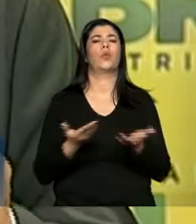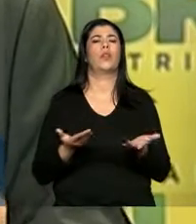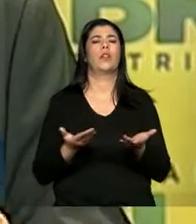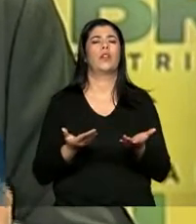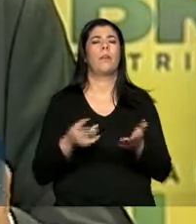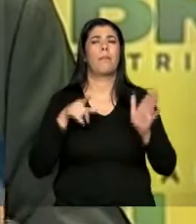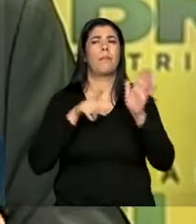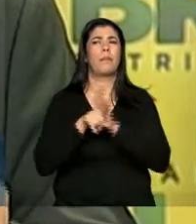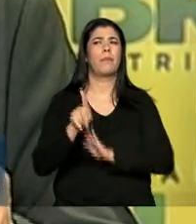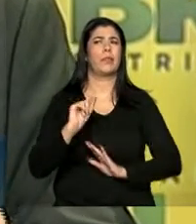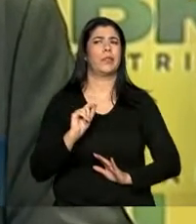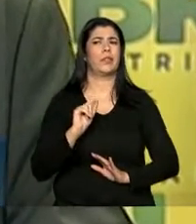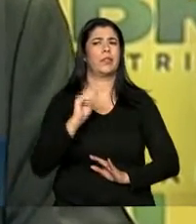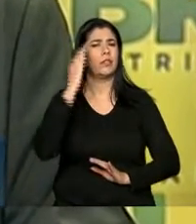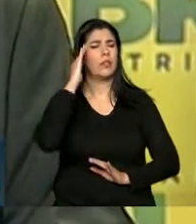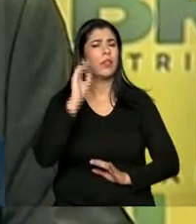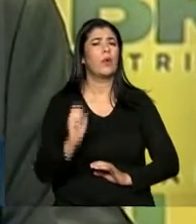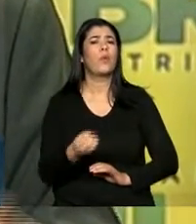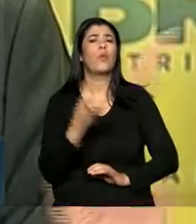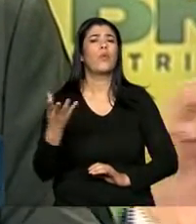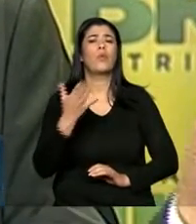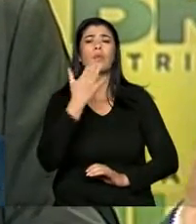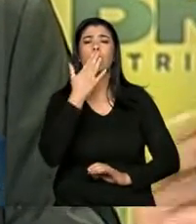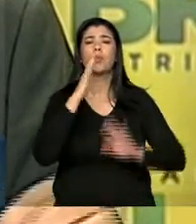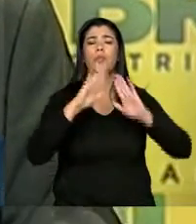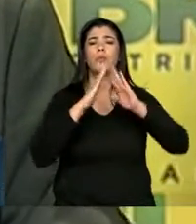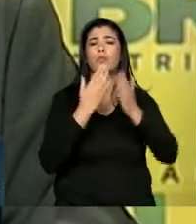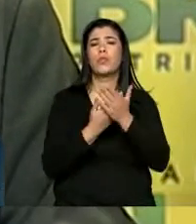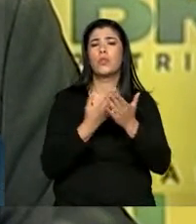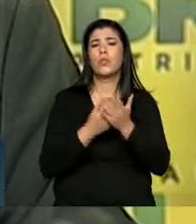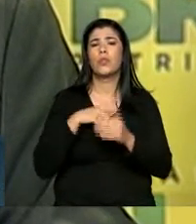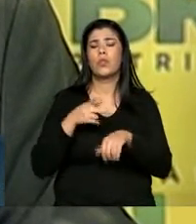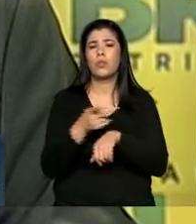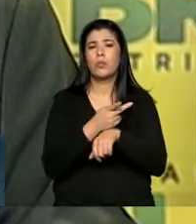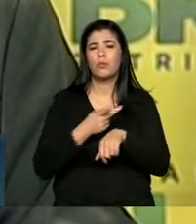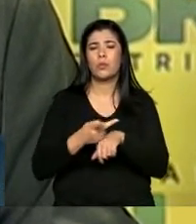que tipo de escola eu estou buscando. O próximo.